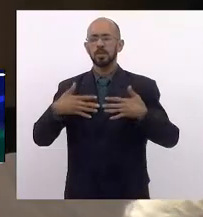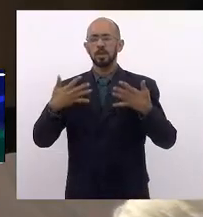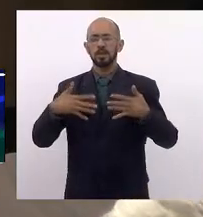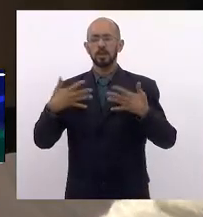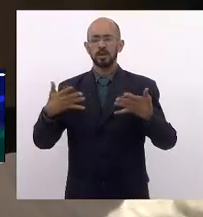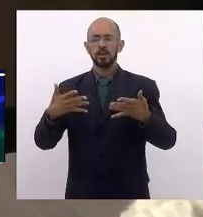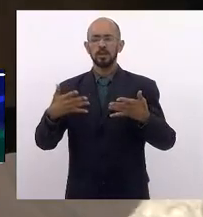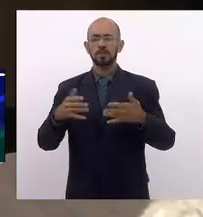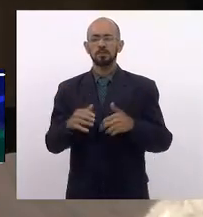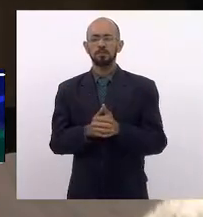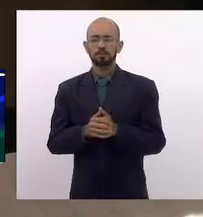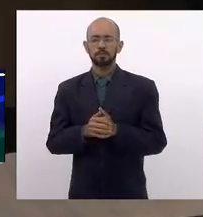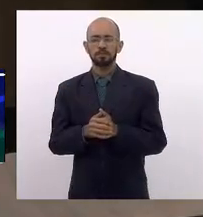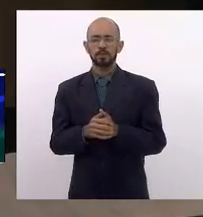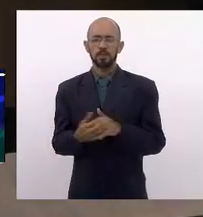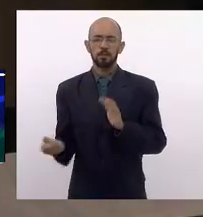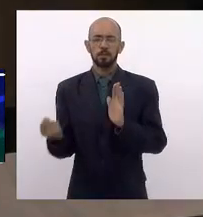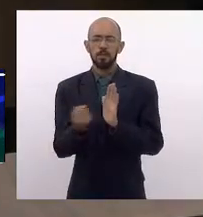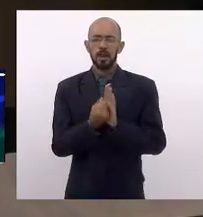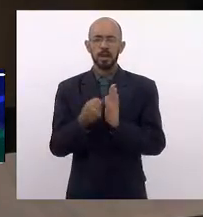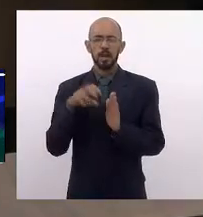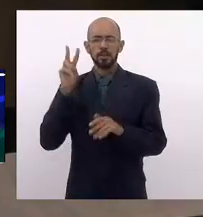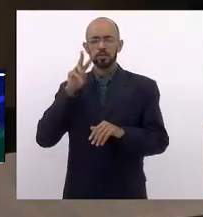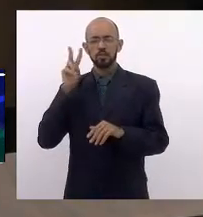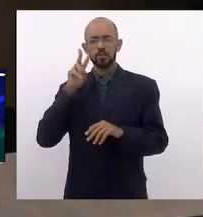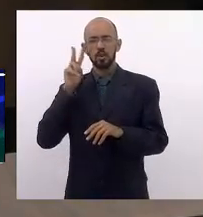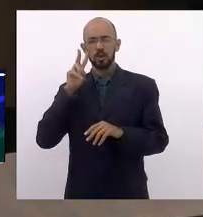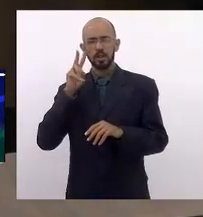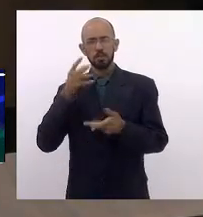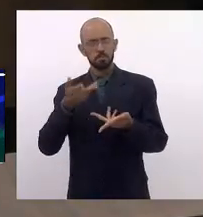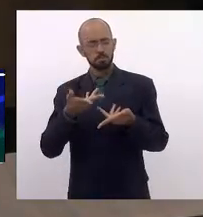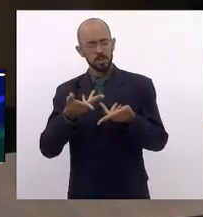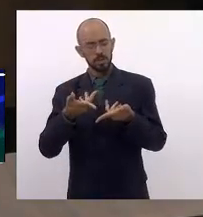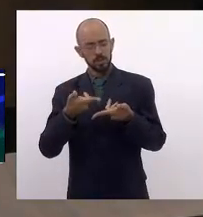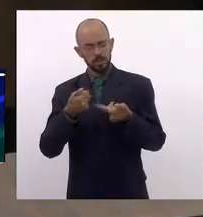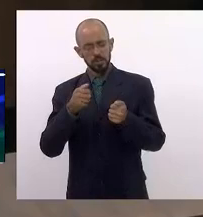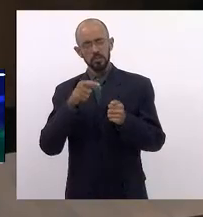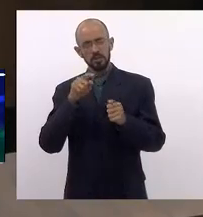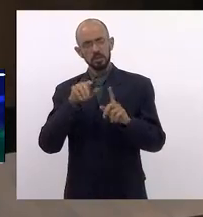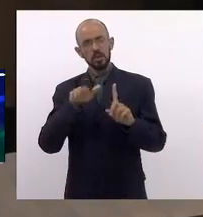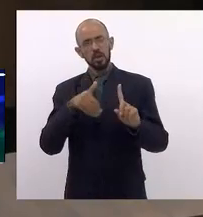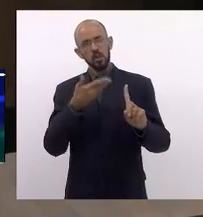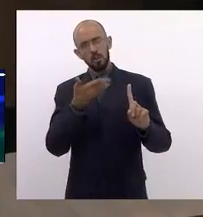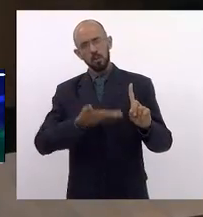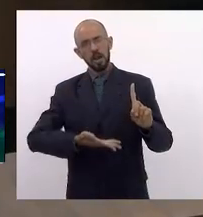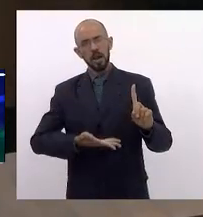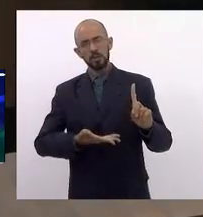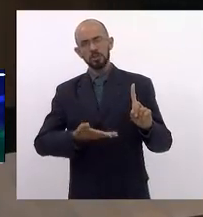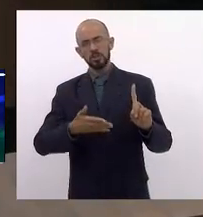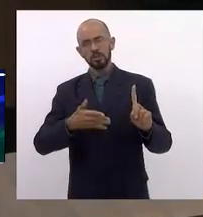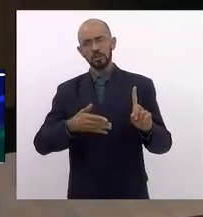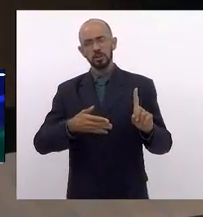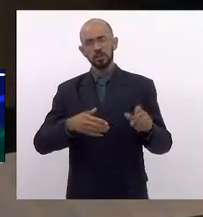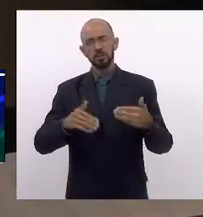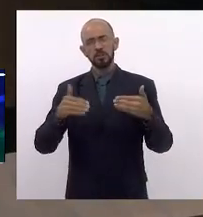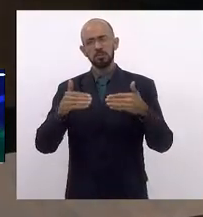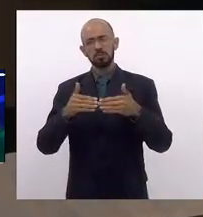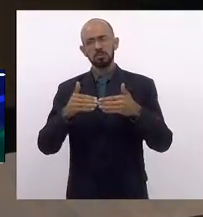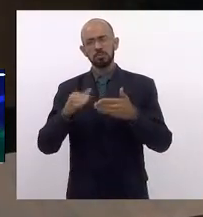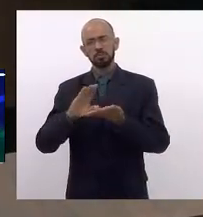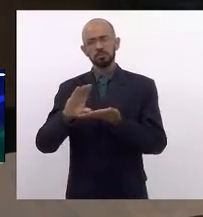e para marcar a história merecida demais a sua homenagem meu parecer é pela